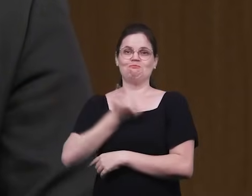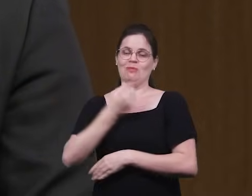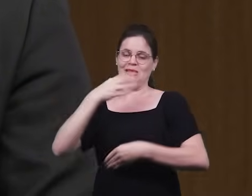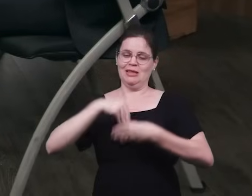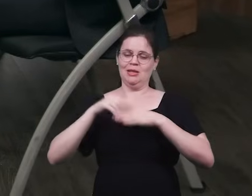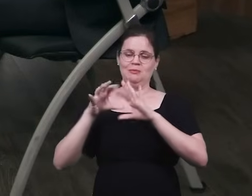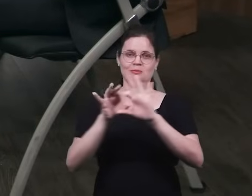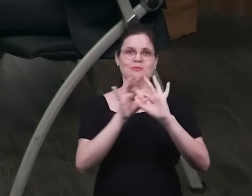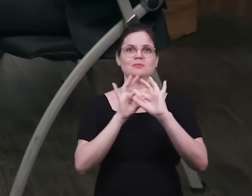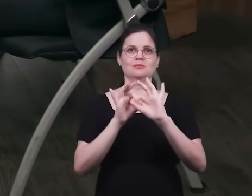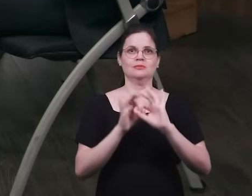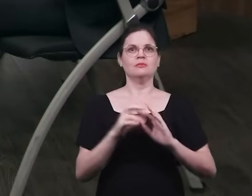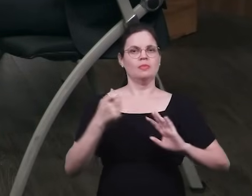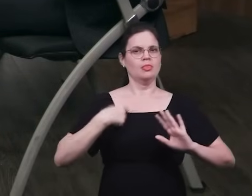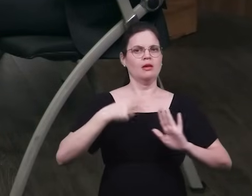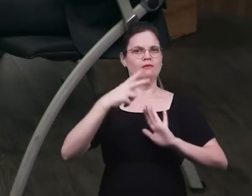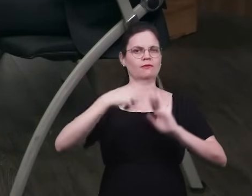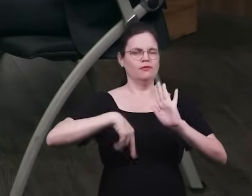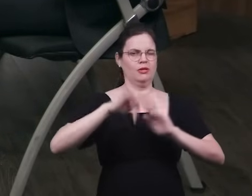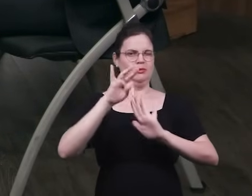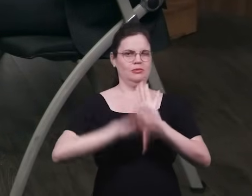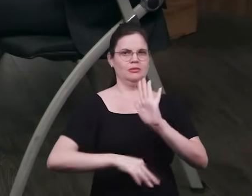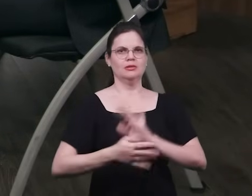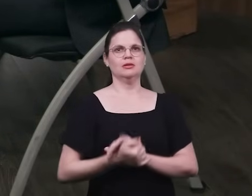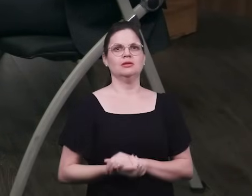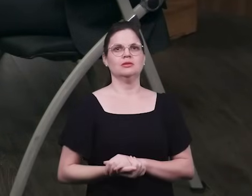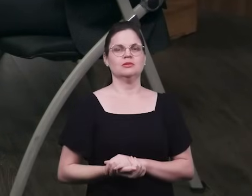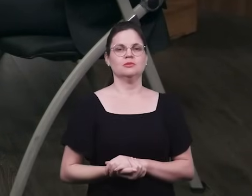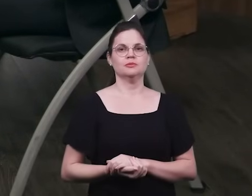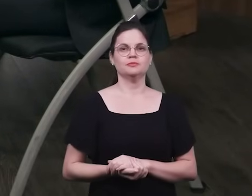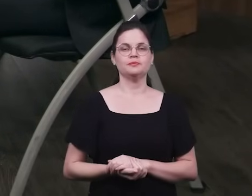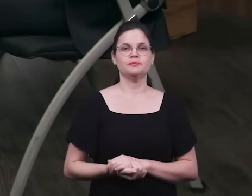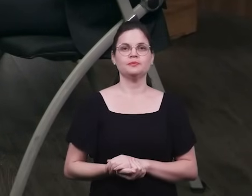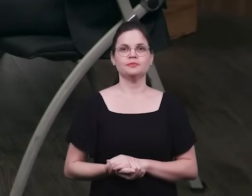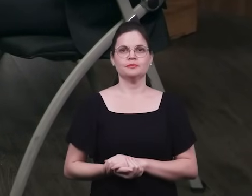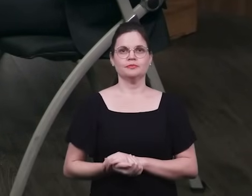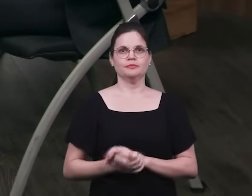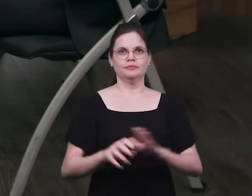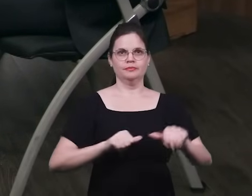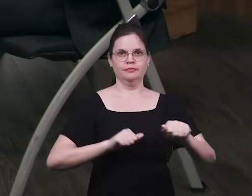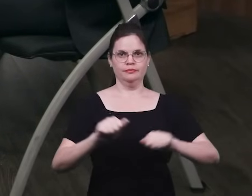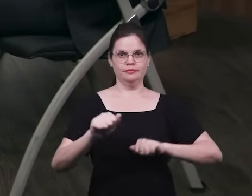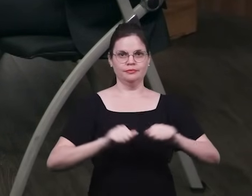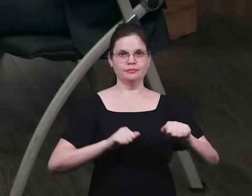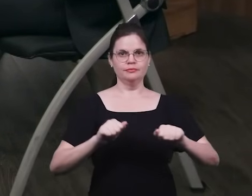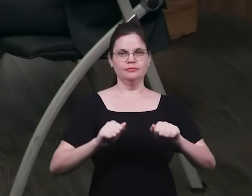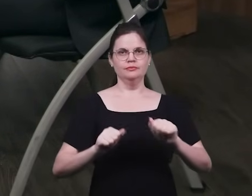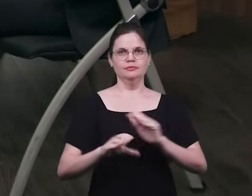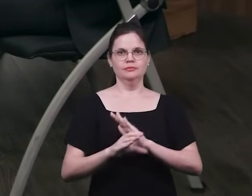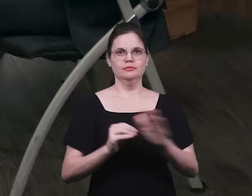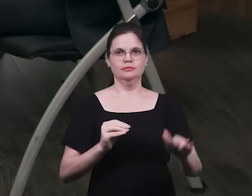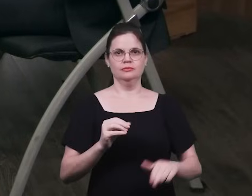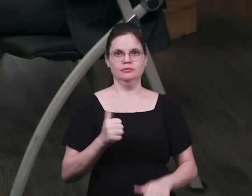Sérgio Amém eu vou ler aqui um texto e o Júlio comenta atos